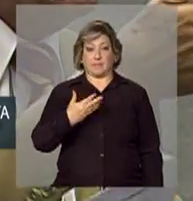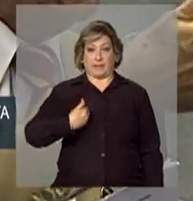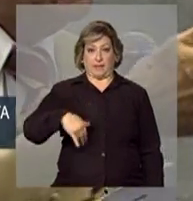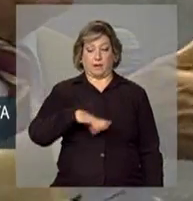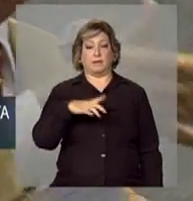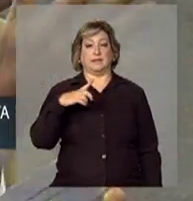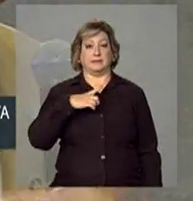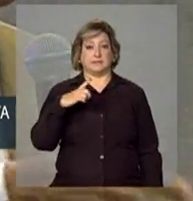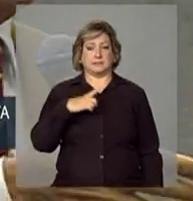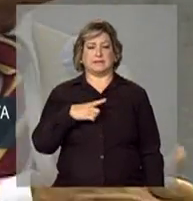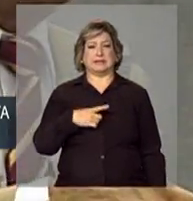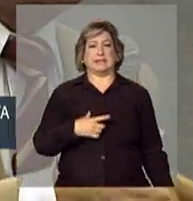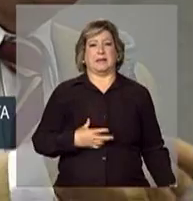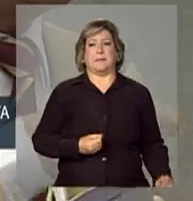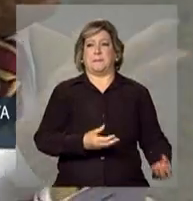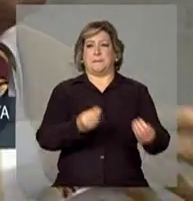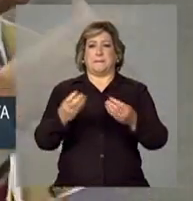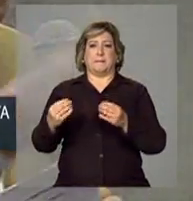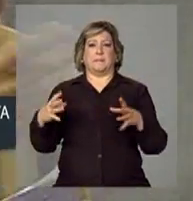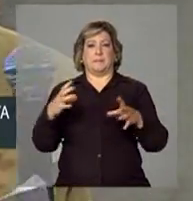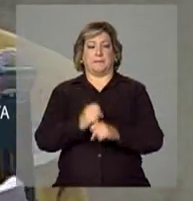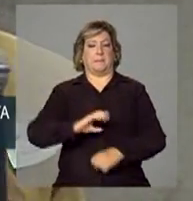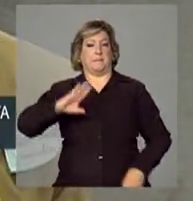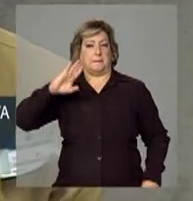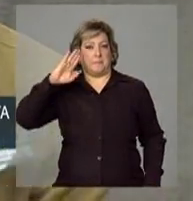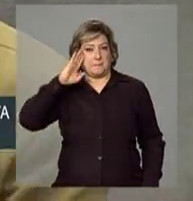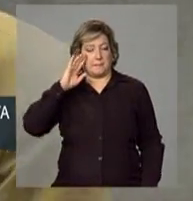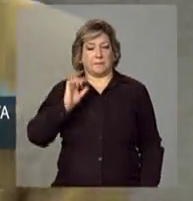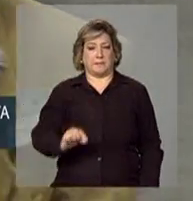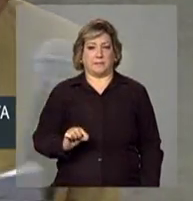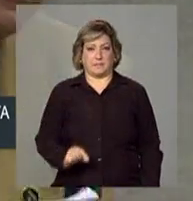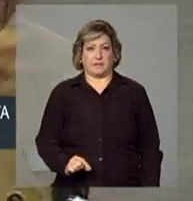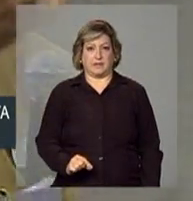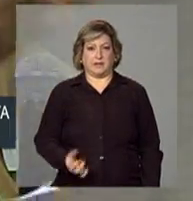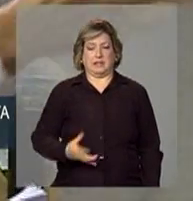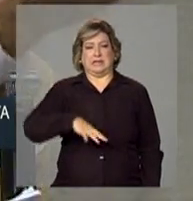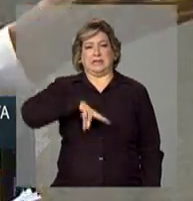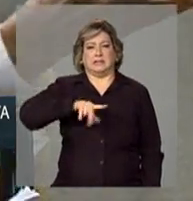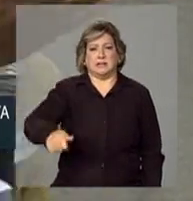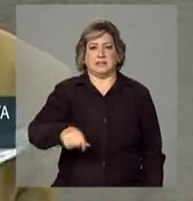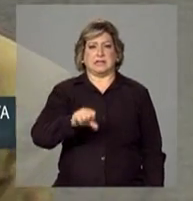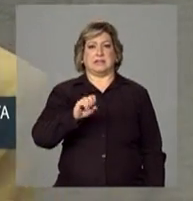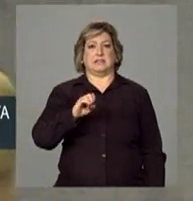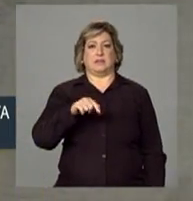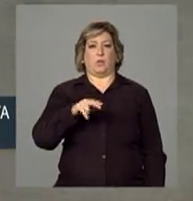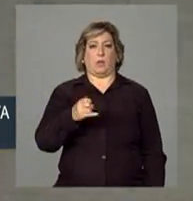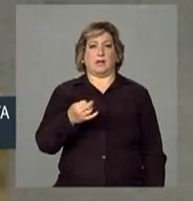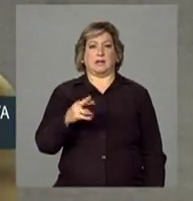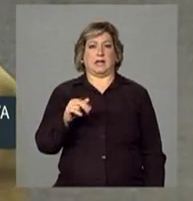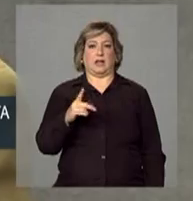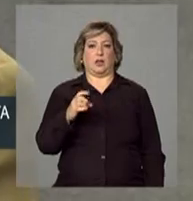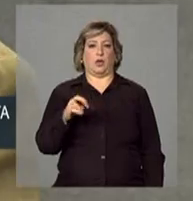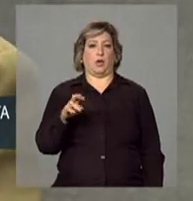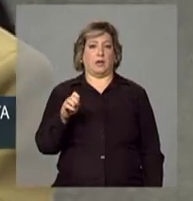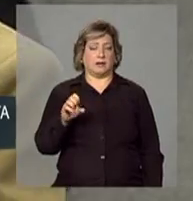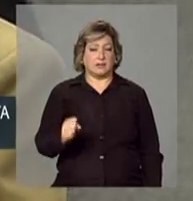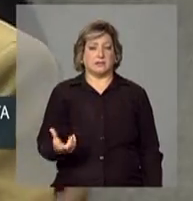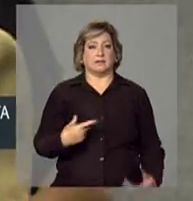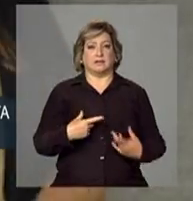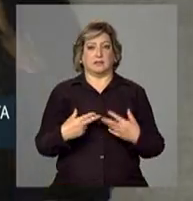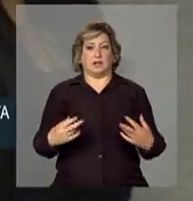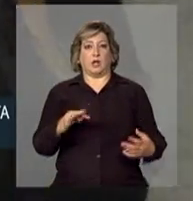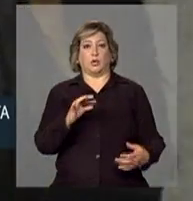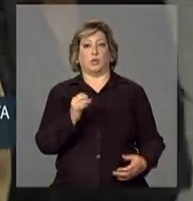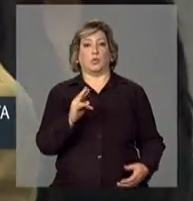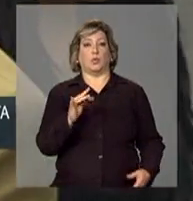centenas de militares que foram sequestradores, torturadores, como fizeram comigo e tantos outros advogados, e temos, do